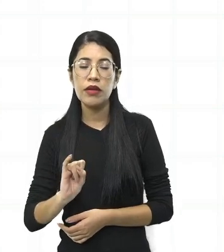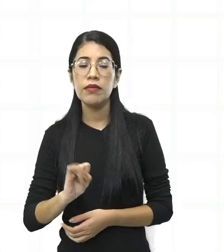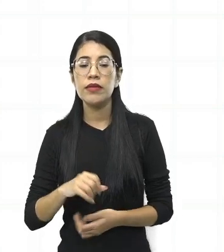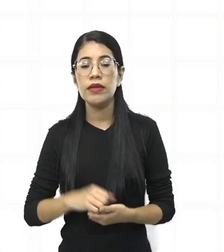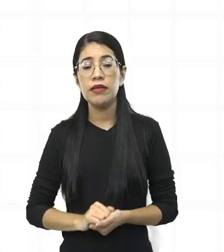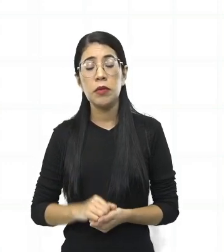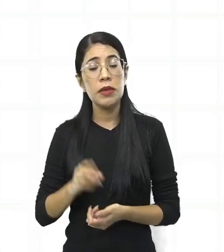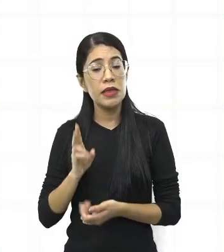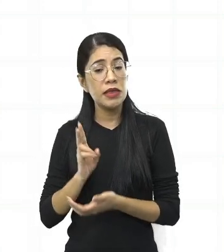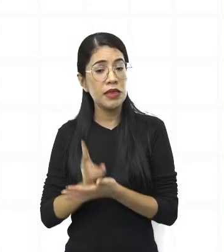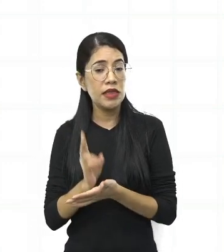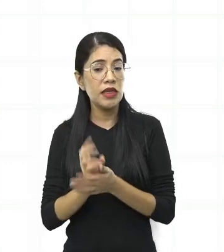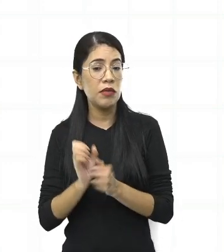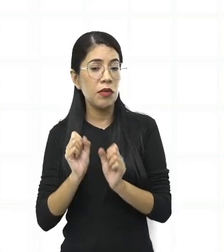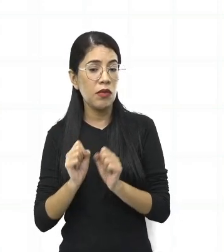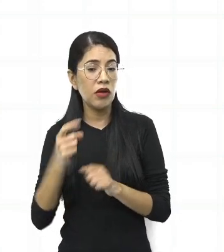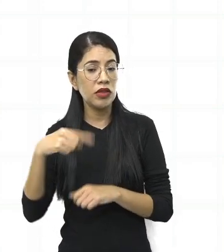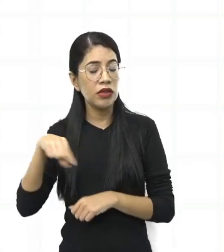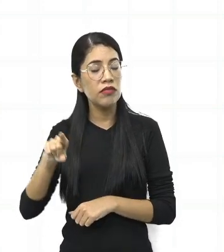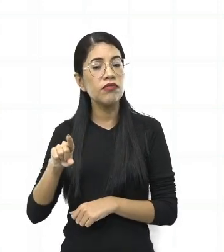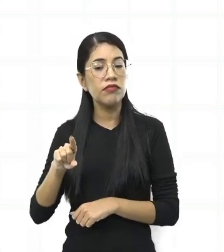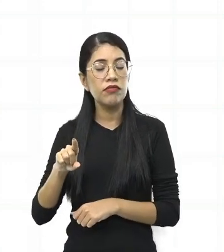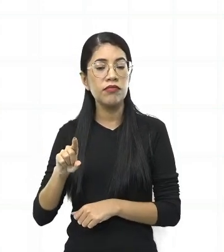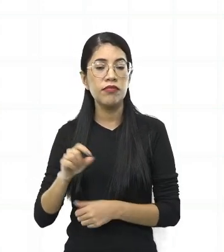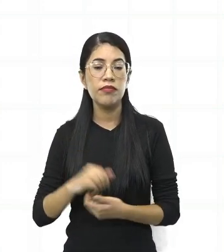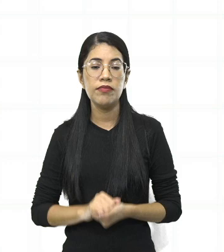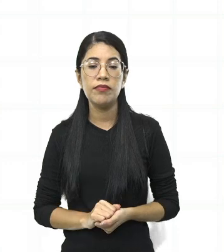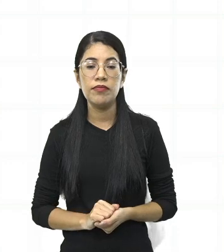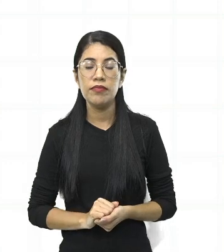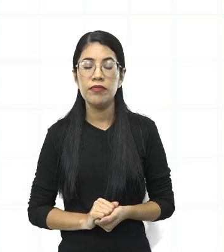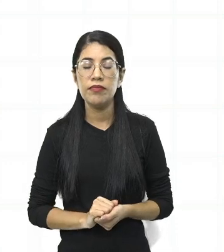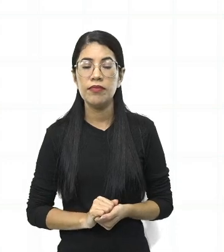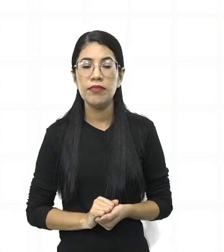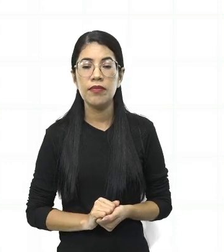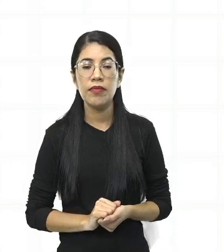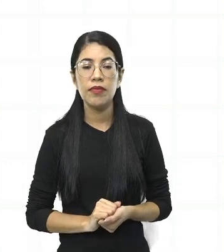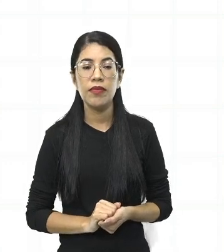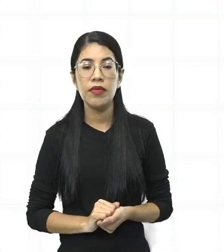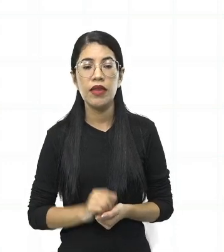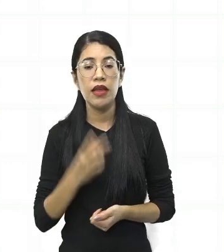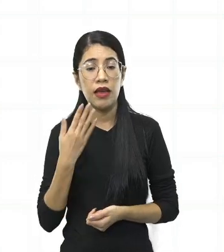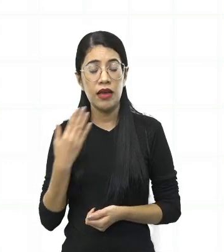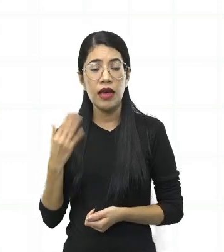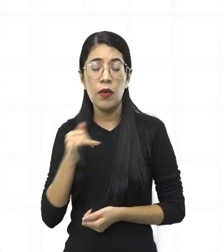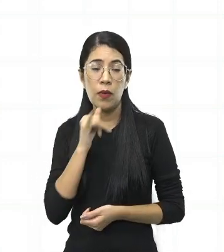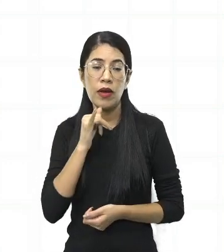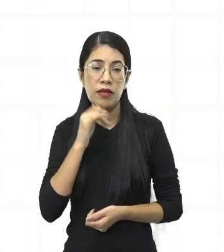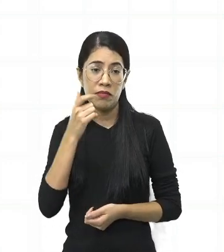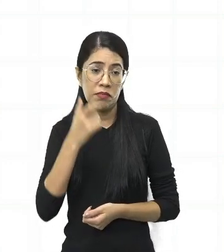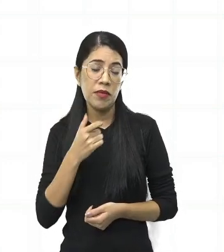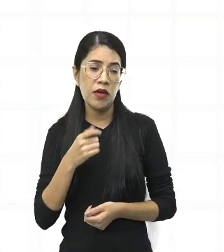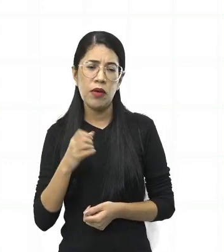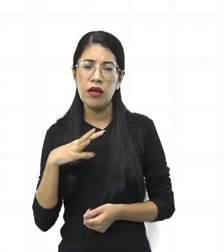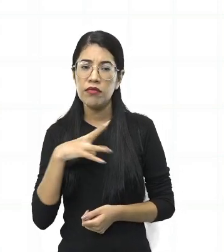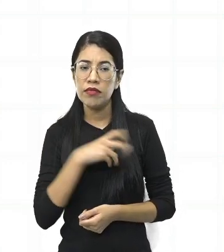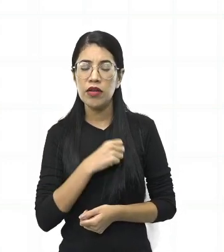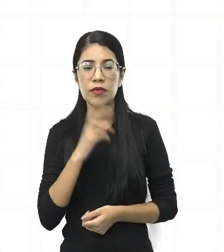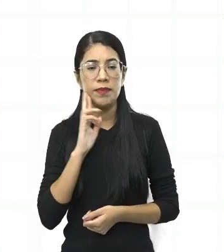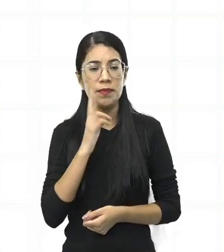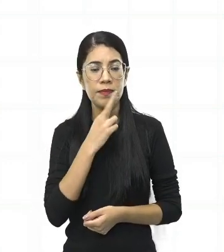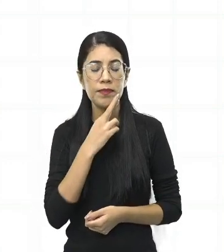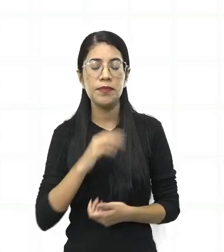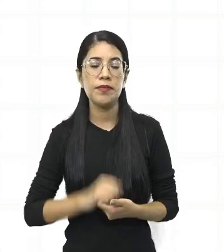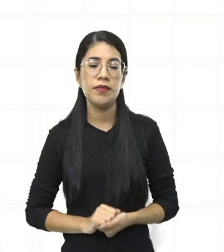lá sempre que podemos. Gente, é real isso aqui fui eu que escrevi, isso aqui é exemplo meu, eu amo esse restaurante. Então, olha